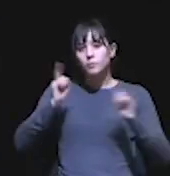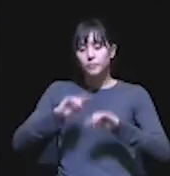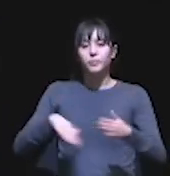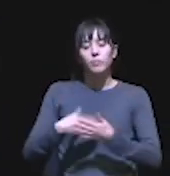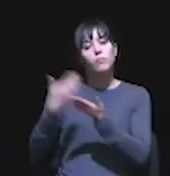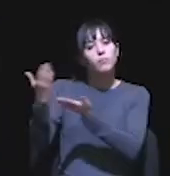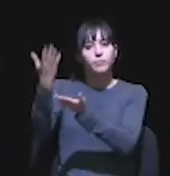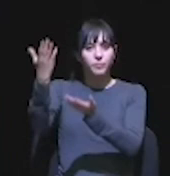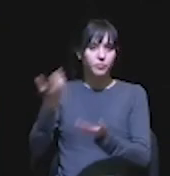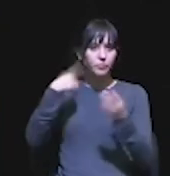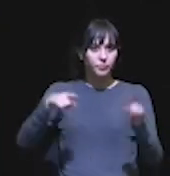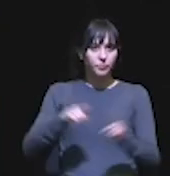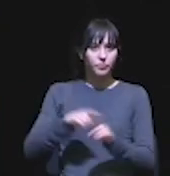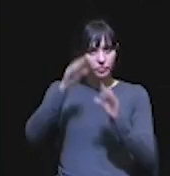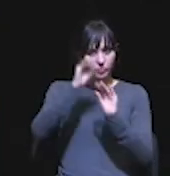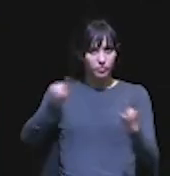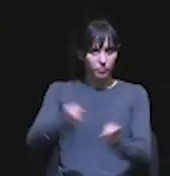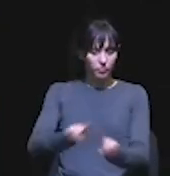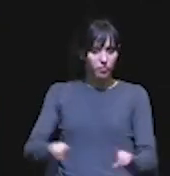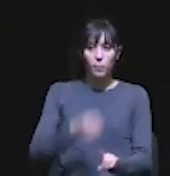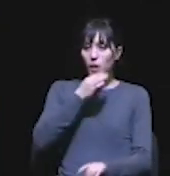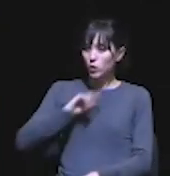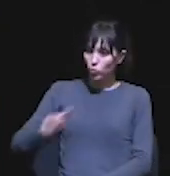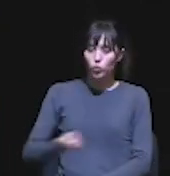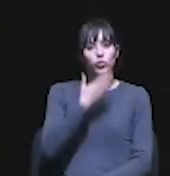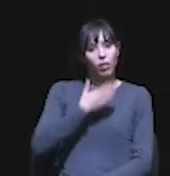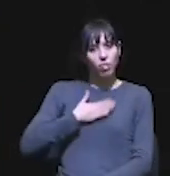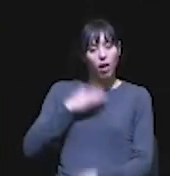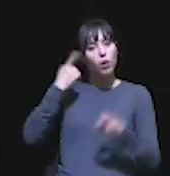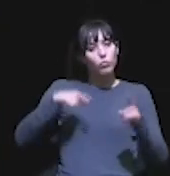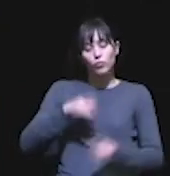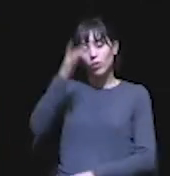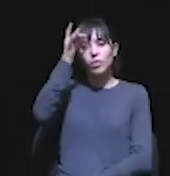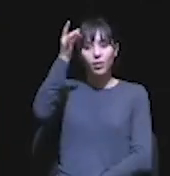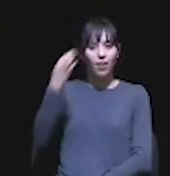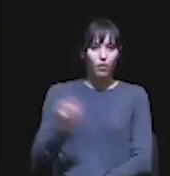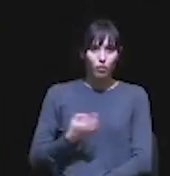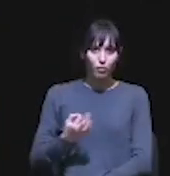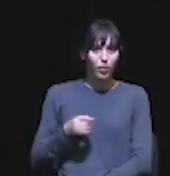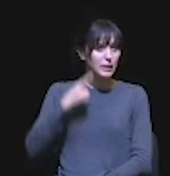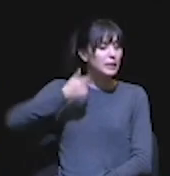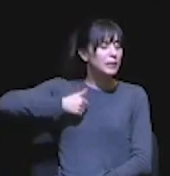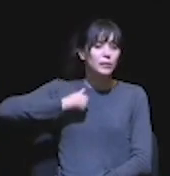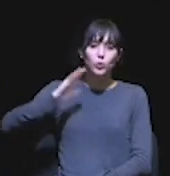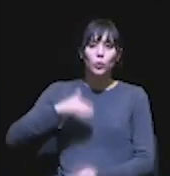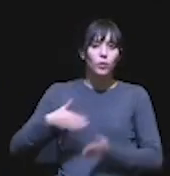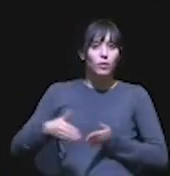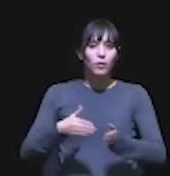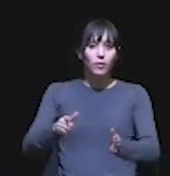dignificar as profissões da educação. Todos tivemos professores que nos marcaram e que foram essenciais para o nosso